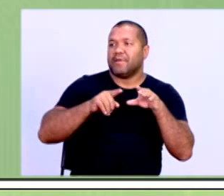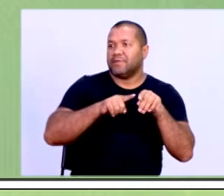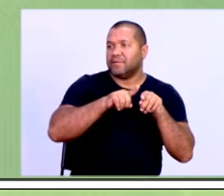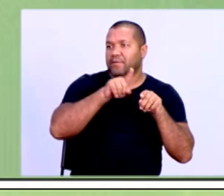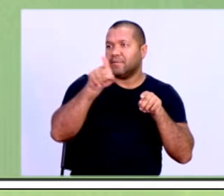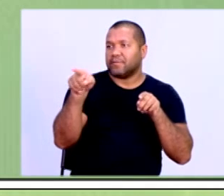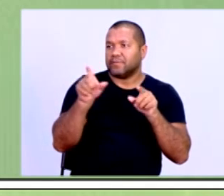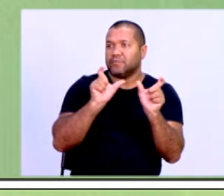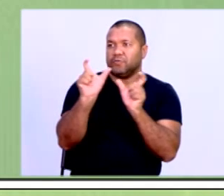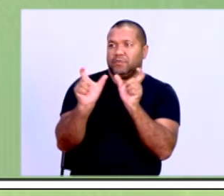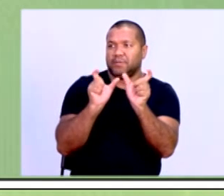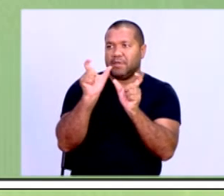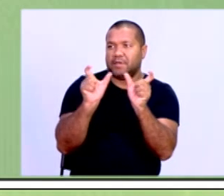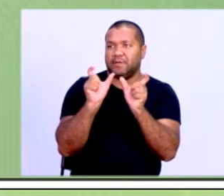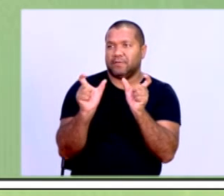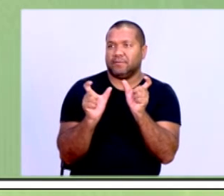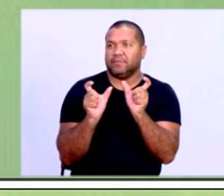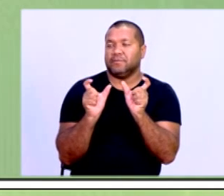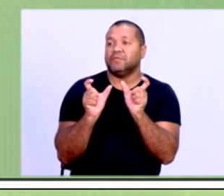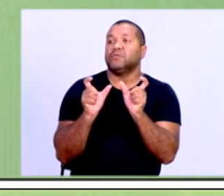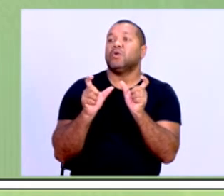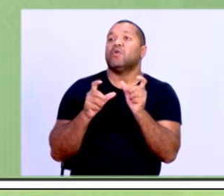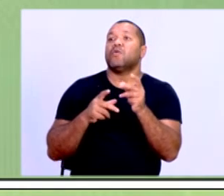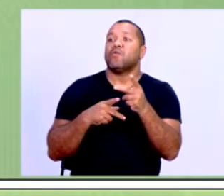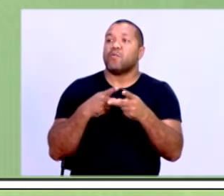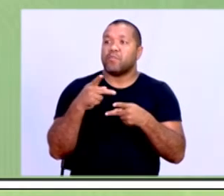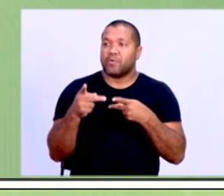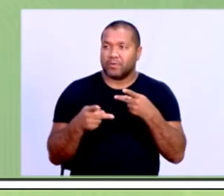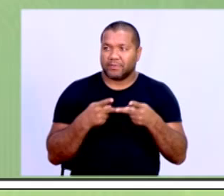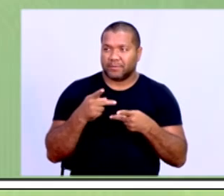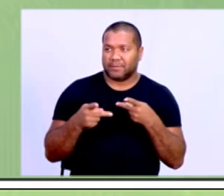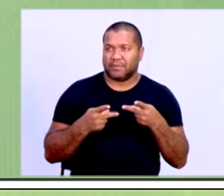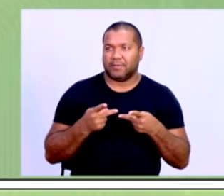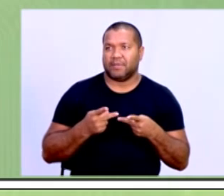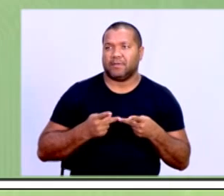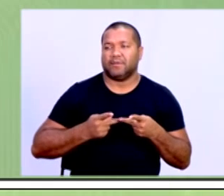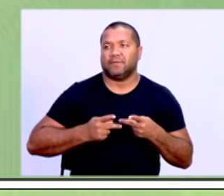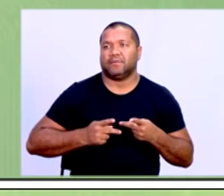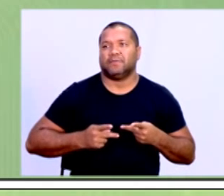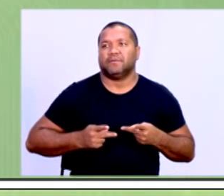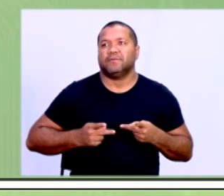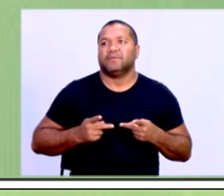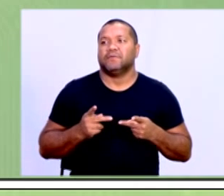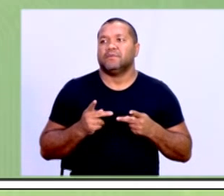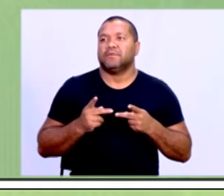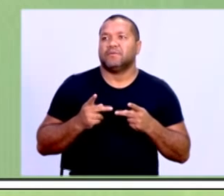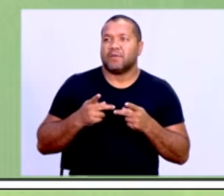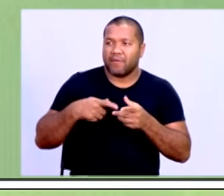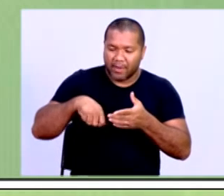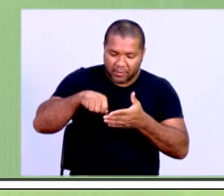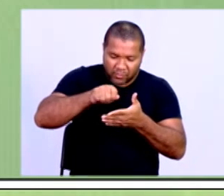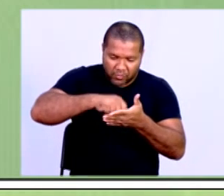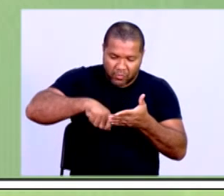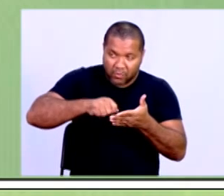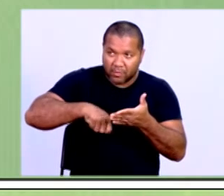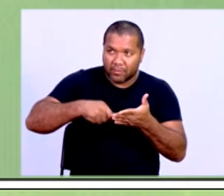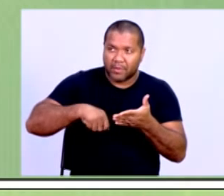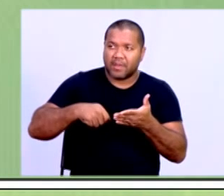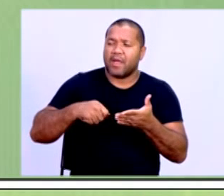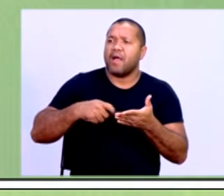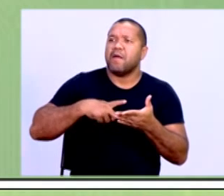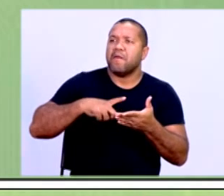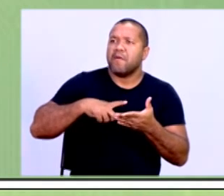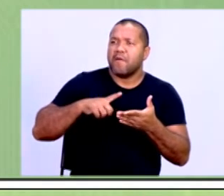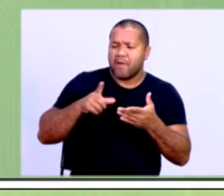pedido. O meu processo de entrada, ele vai registrar o pedido, vai consultar